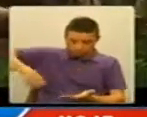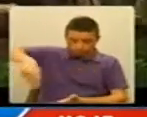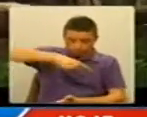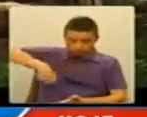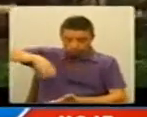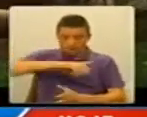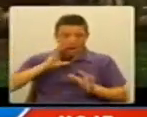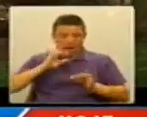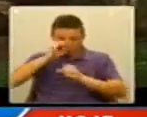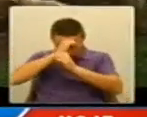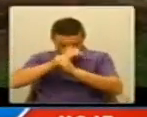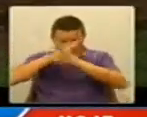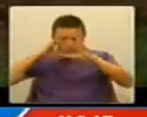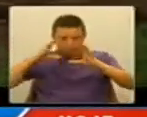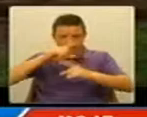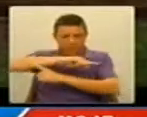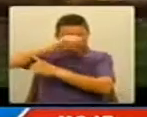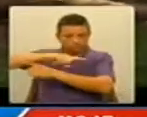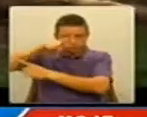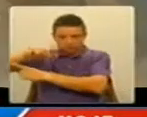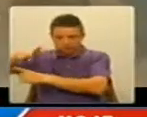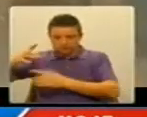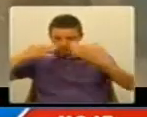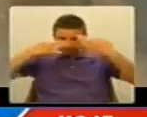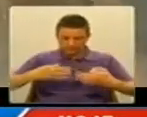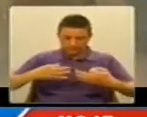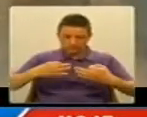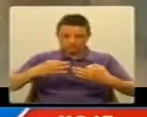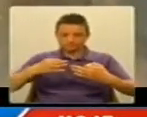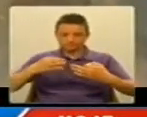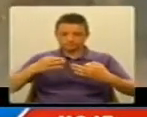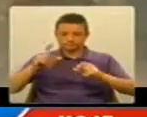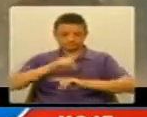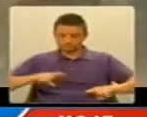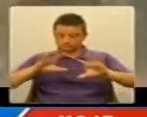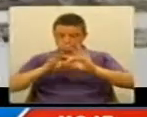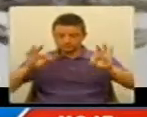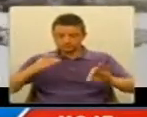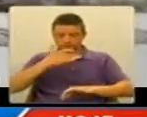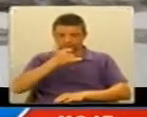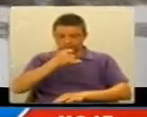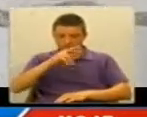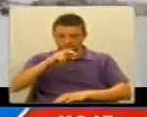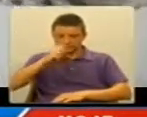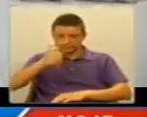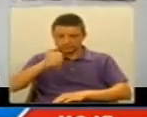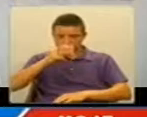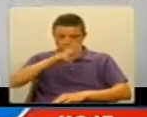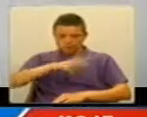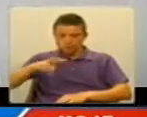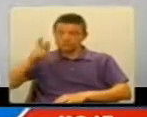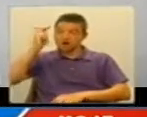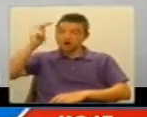conclusão mais ou menos estatística, mais ou menos certa, não é unânime, que a cada 25 a 35 milhões de